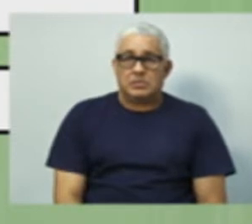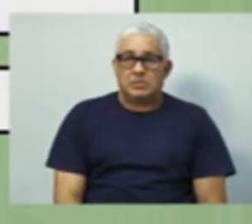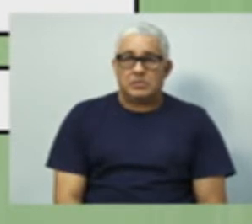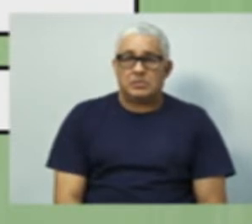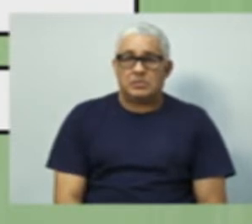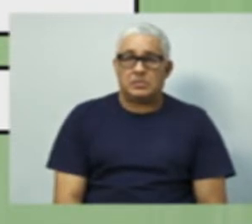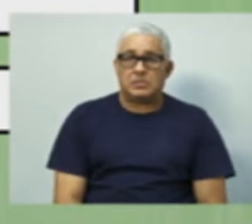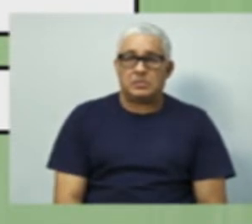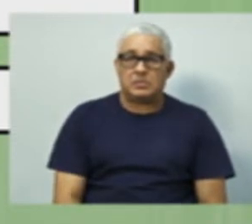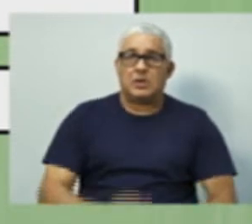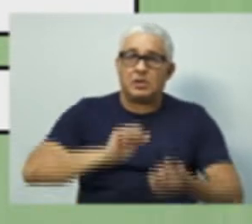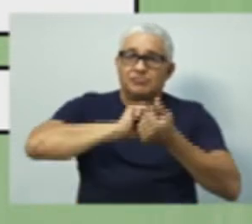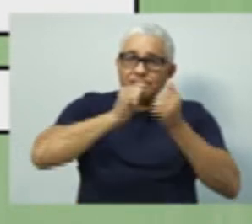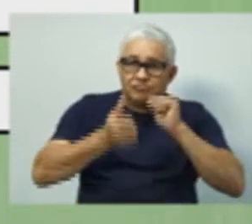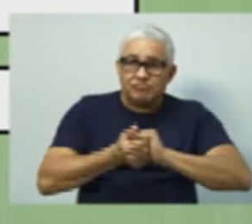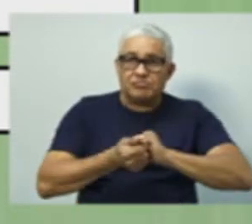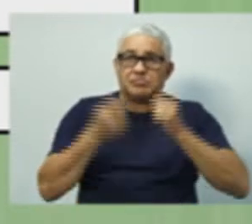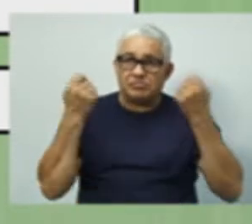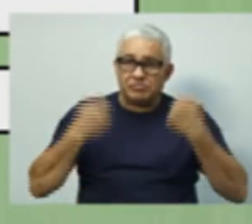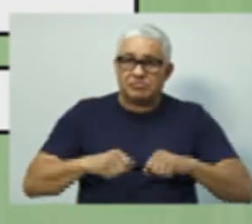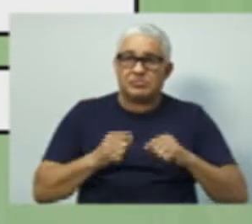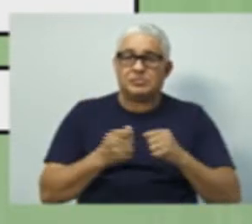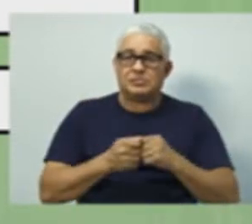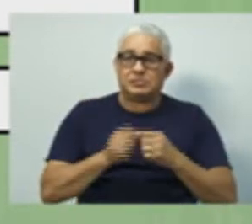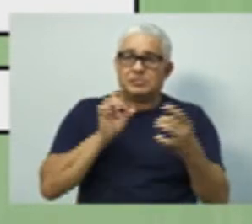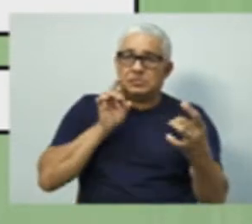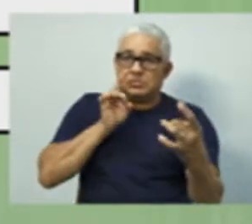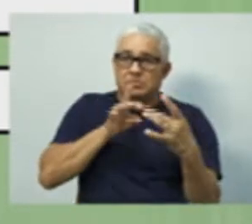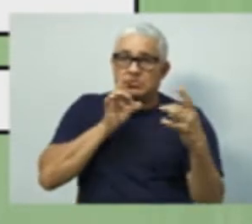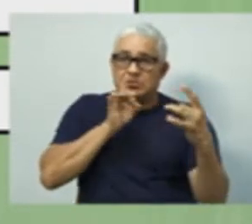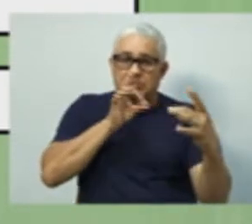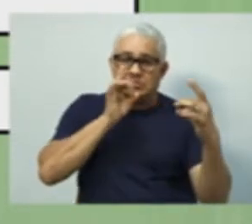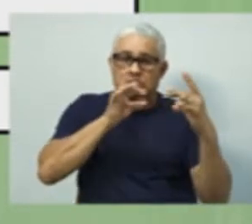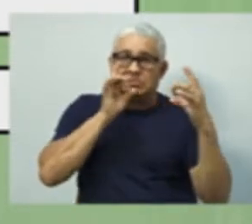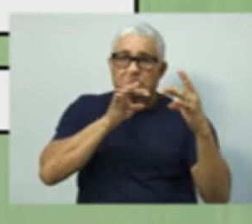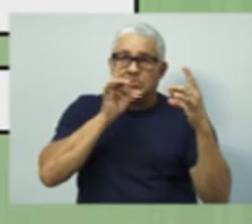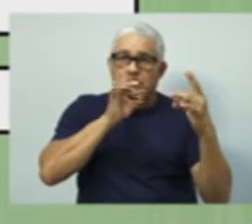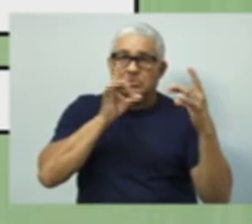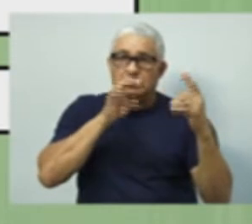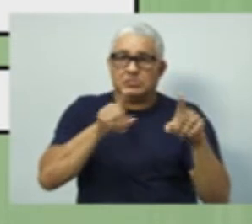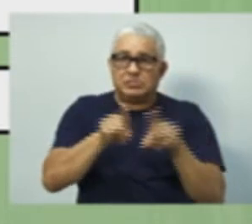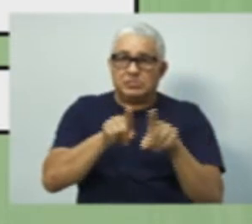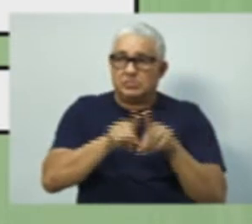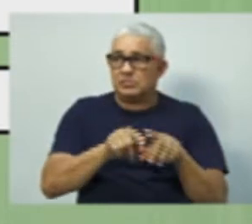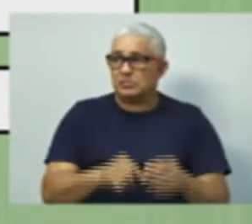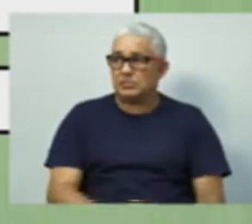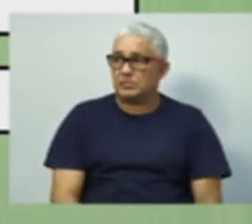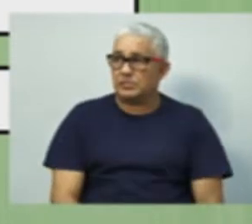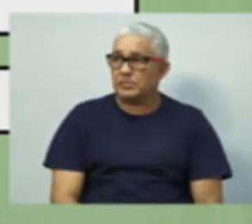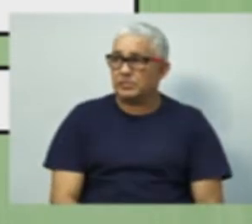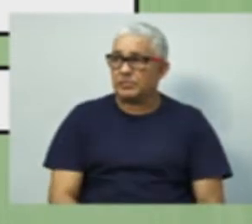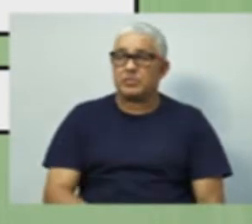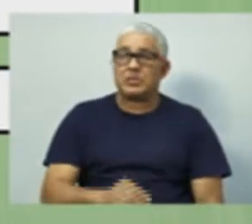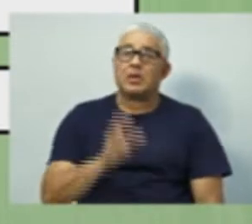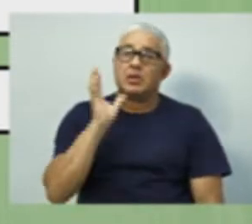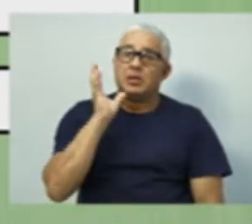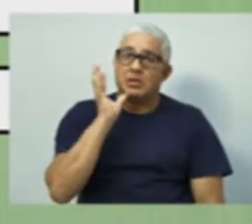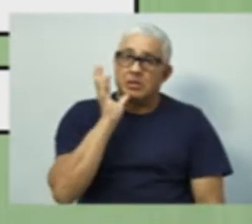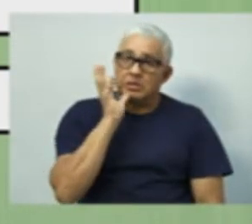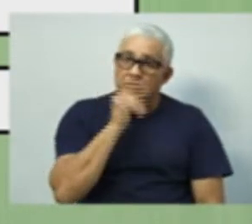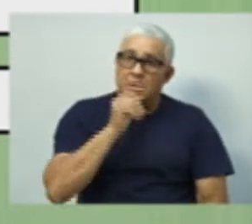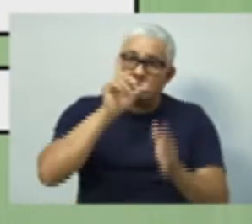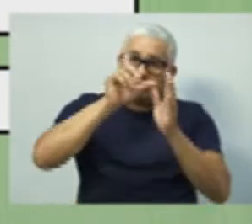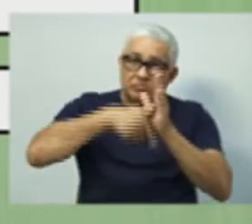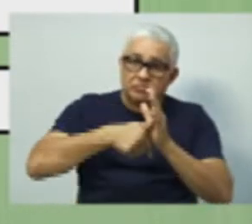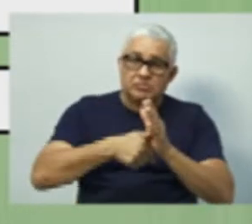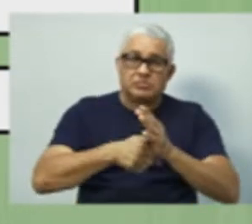pessoas se adequem a essa nova realidade. São necessárias revisões periódicas. Eu acabei de falar para